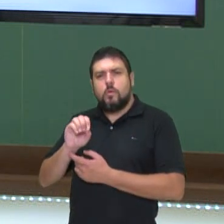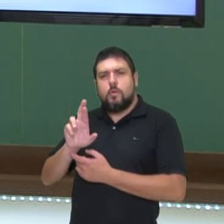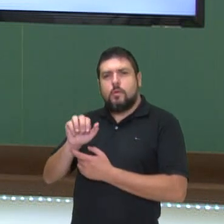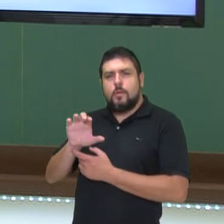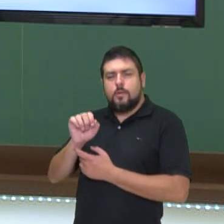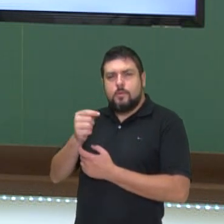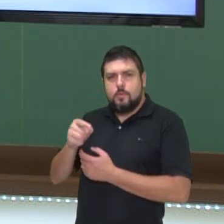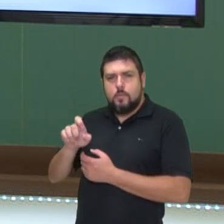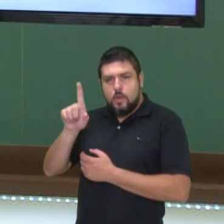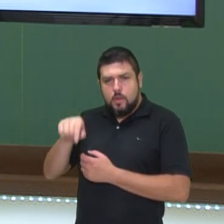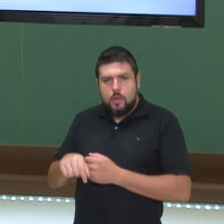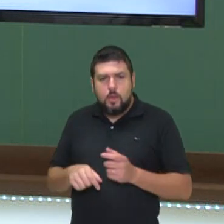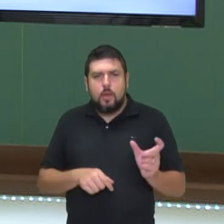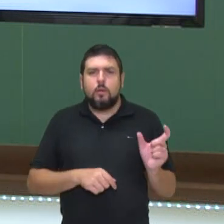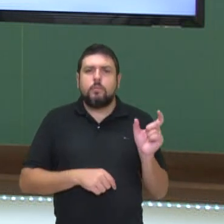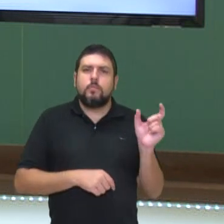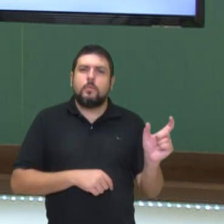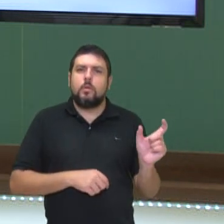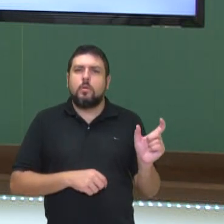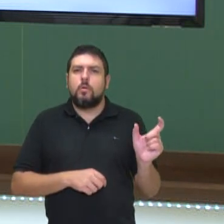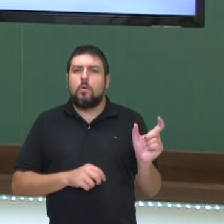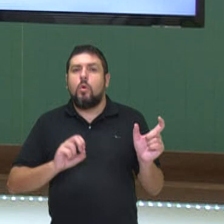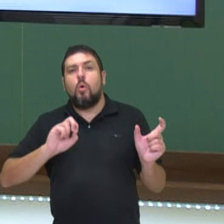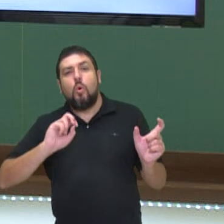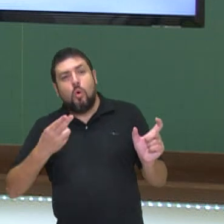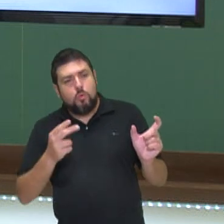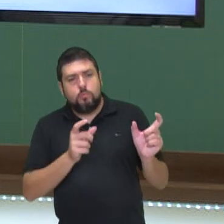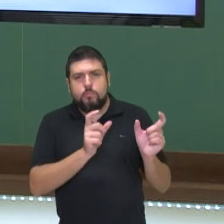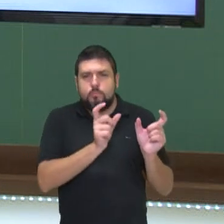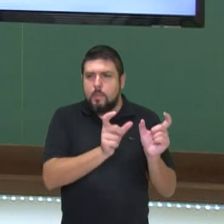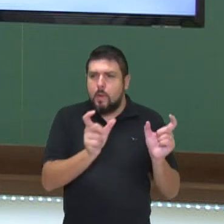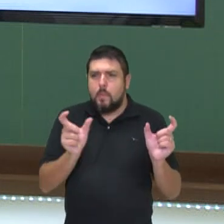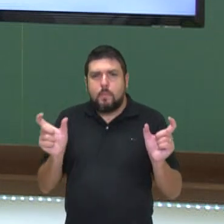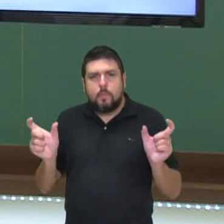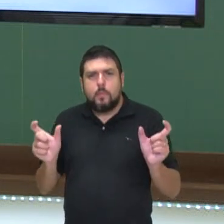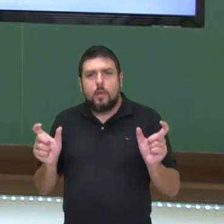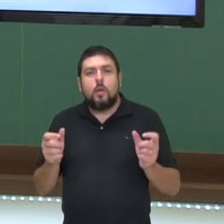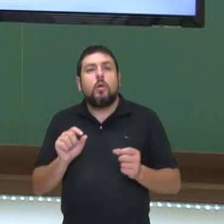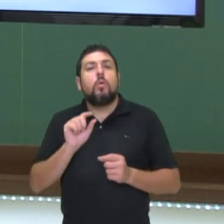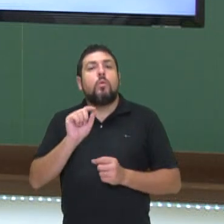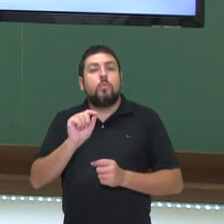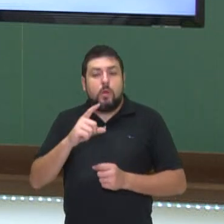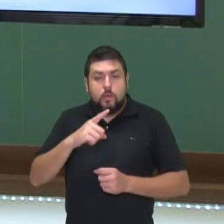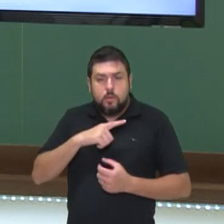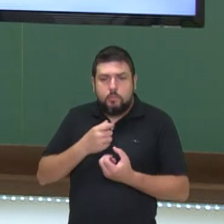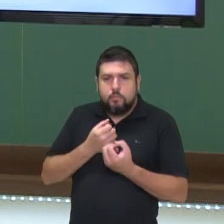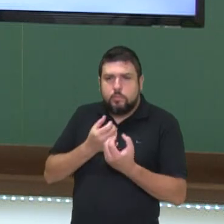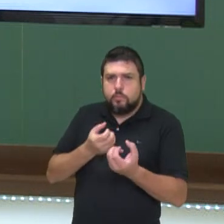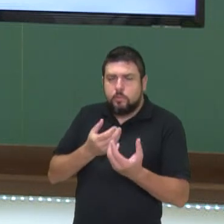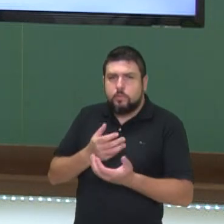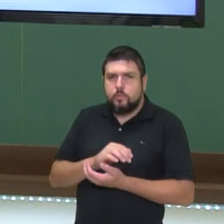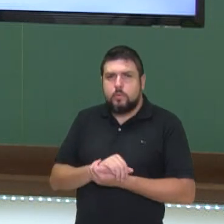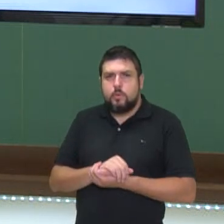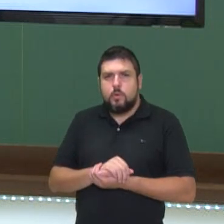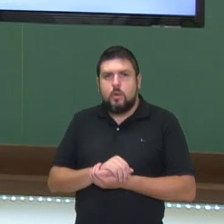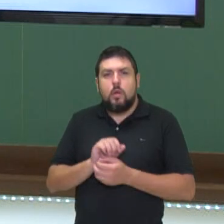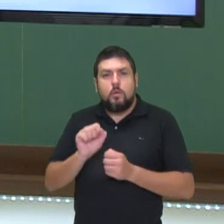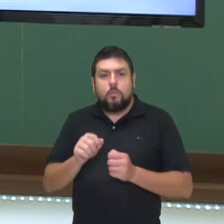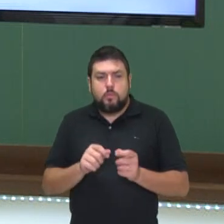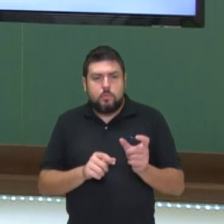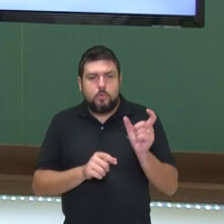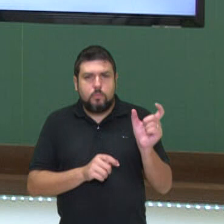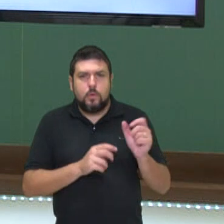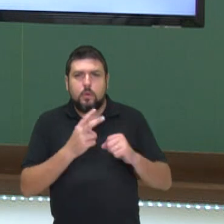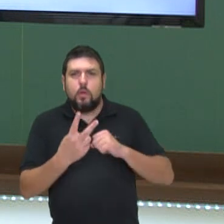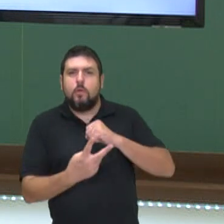única palavra que expressa uma mensagem e também tem uma forma verbal, ou um verbo, ou uma locução verbal no